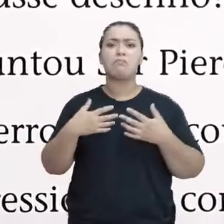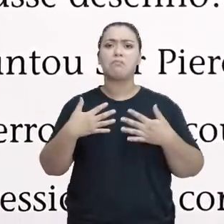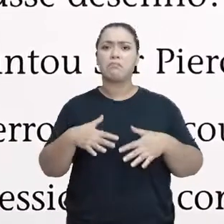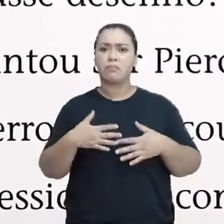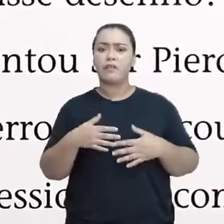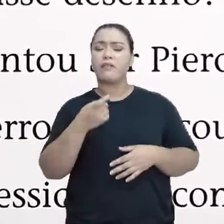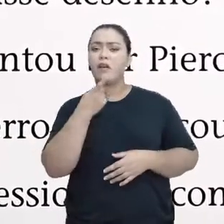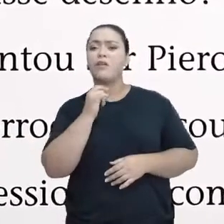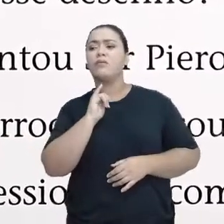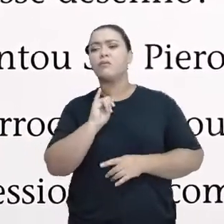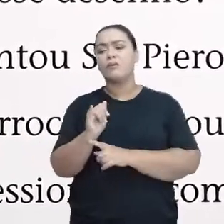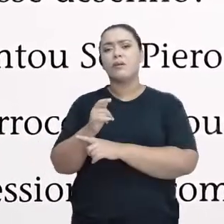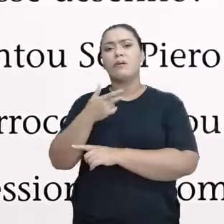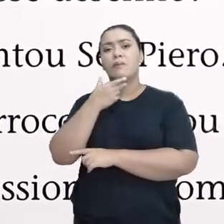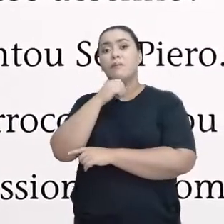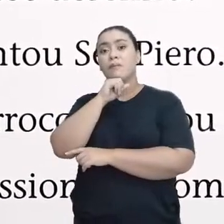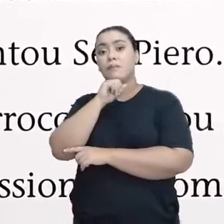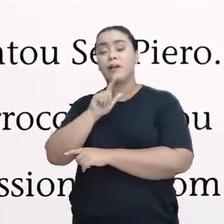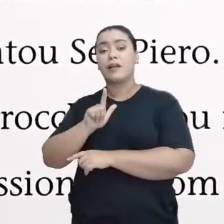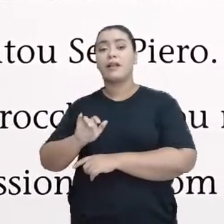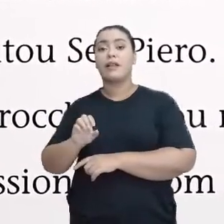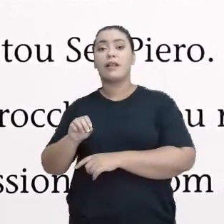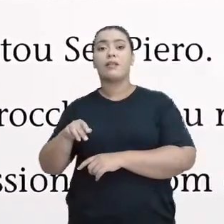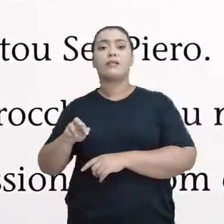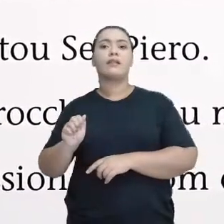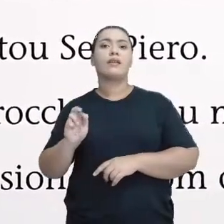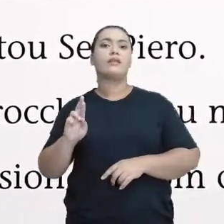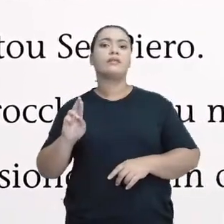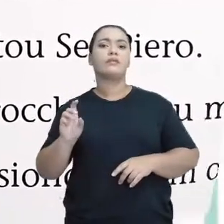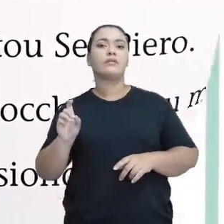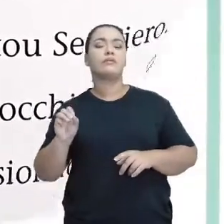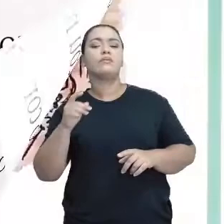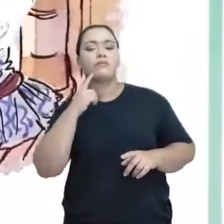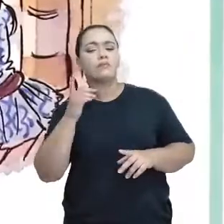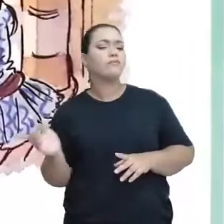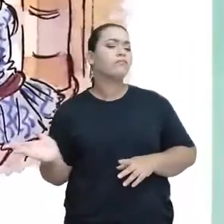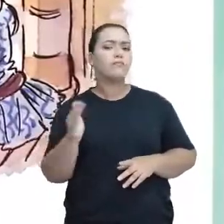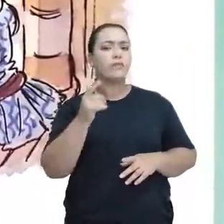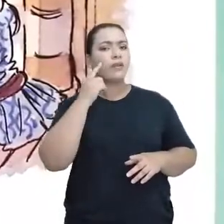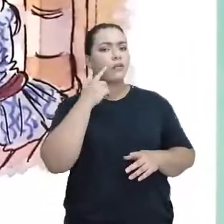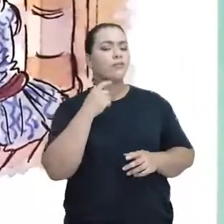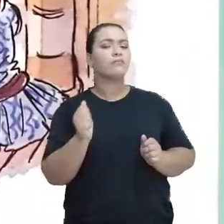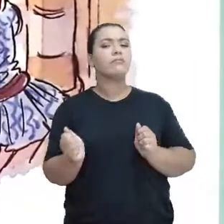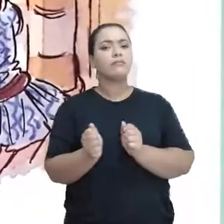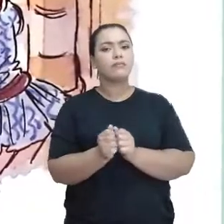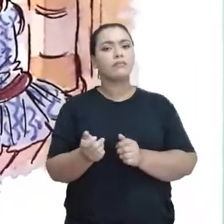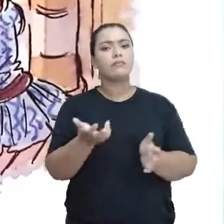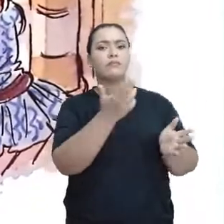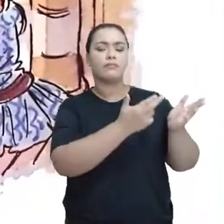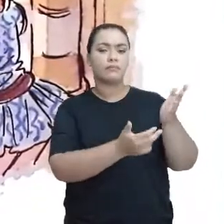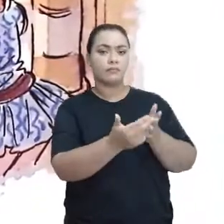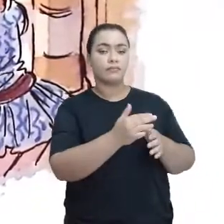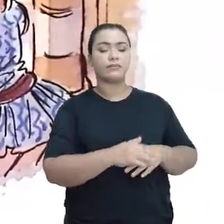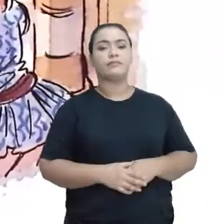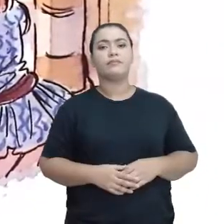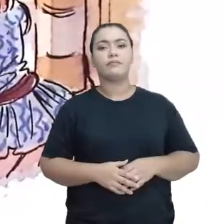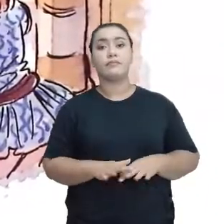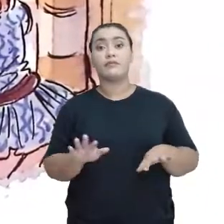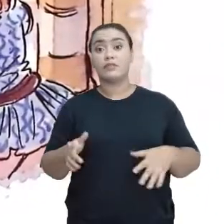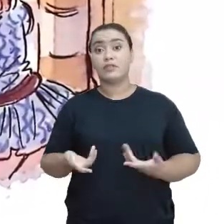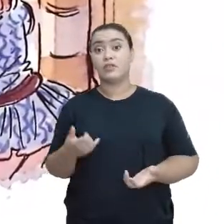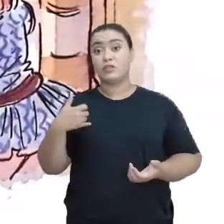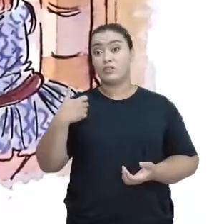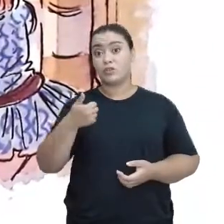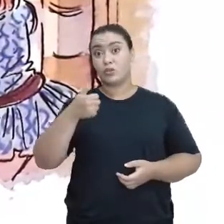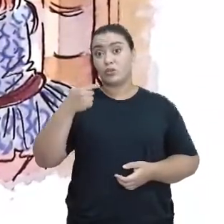disse ao pai de Leonardo para trazê-lo até seu ateliê. Então, aos 12 anos